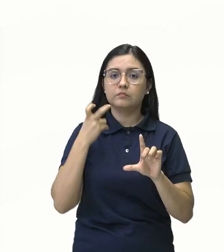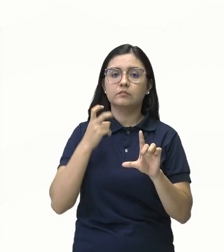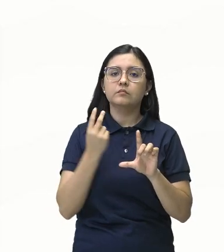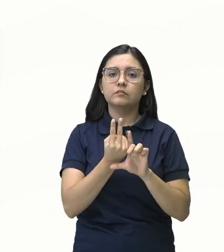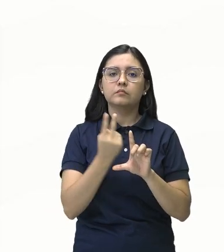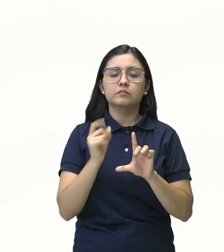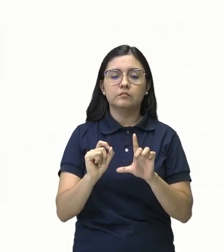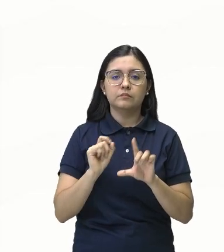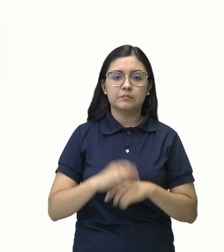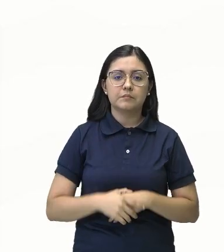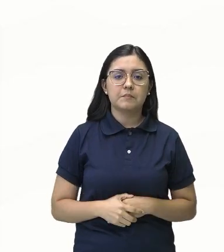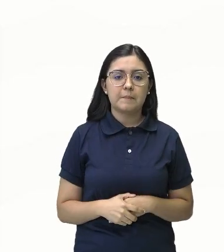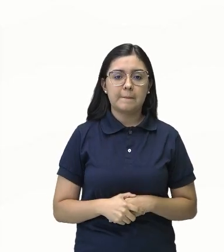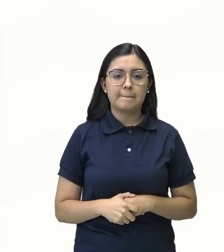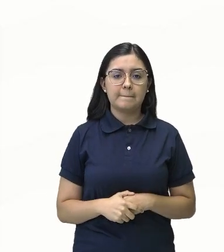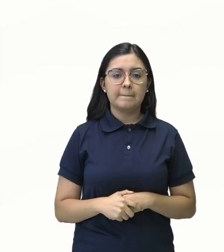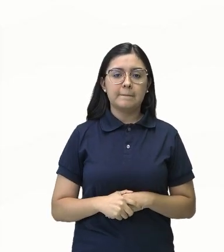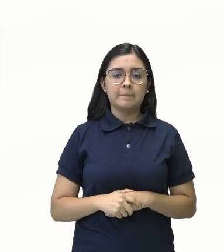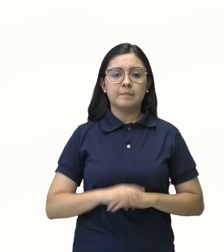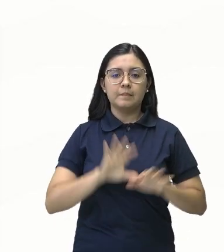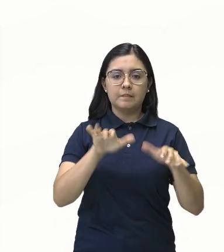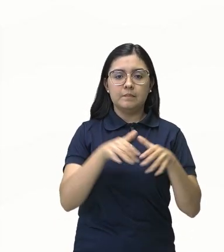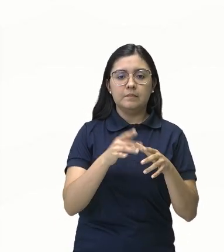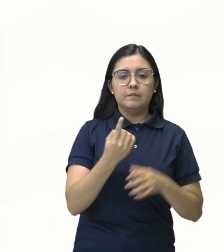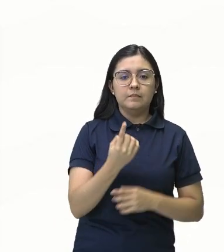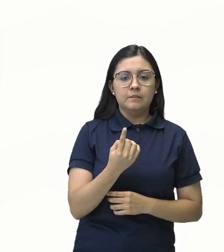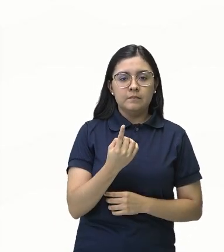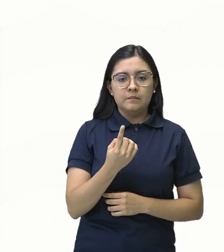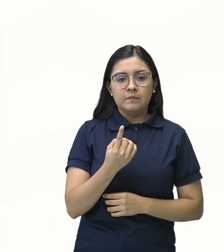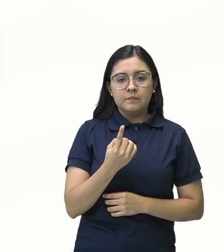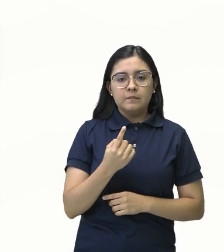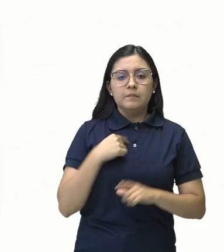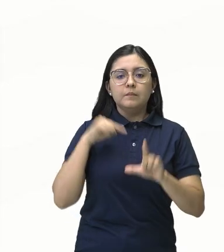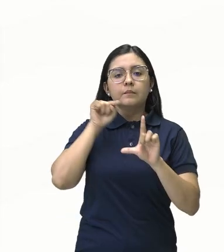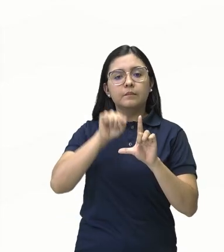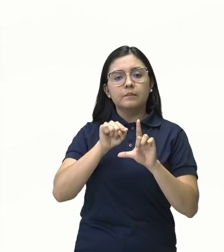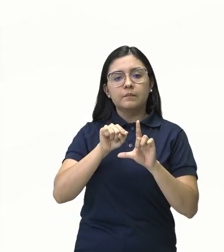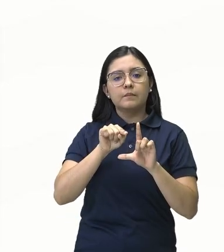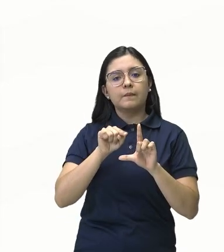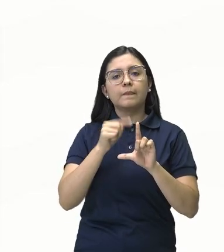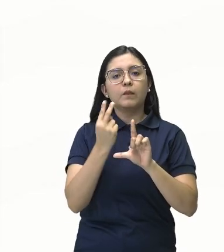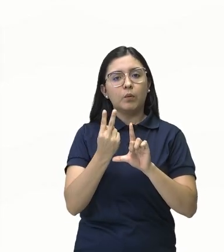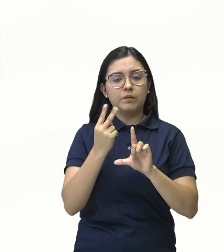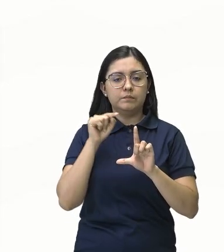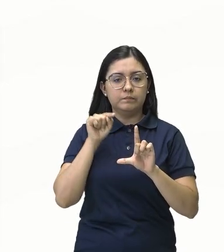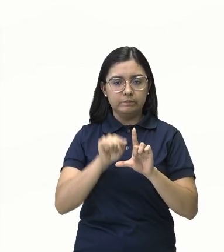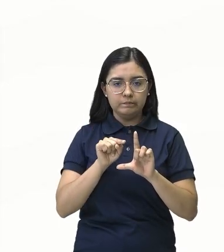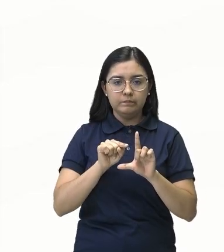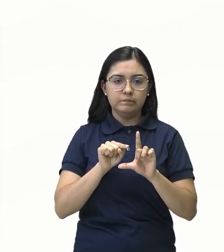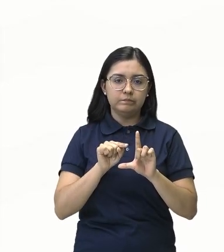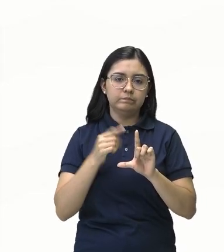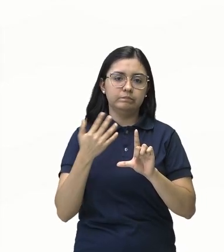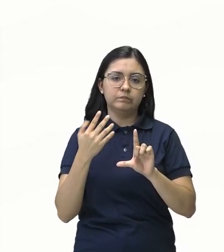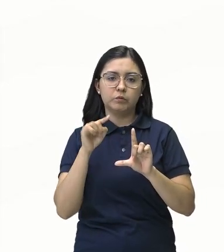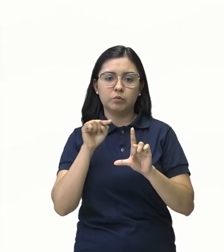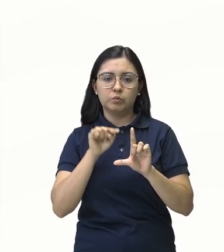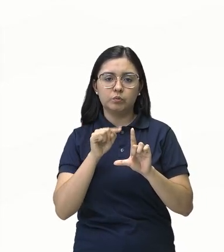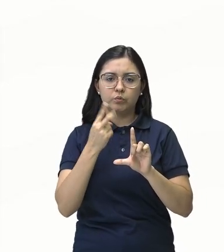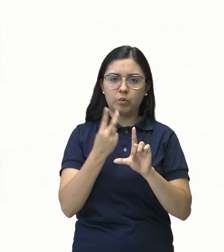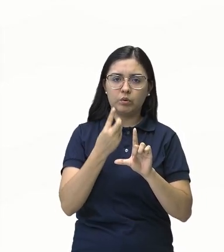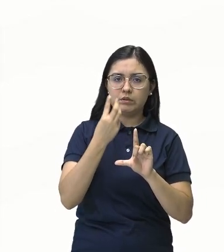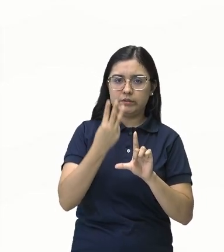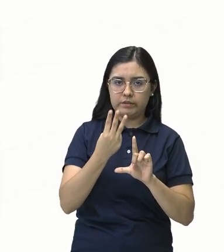que, né, na categoria 1, ela está neste ponto, né, ali entre 2 e